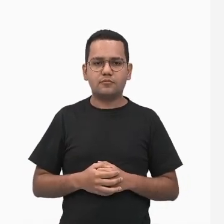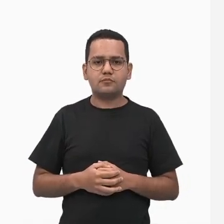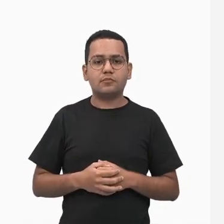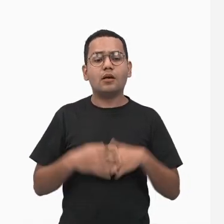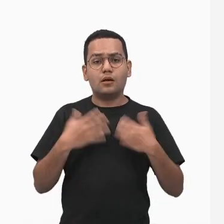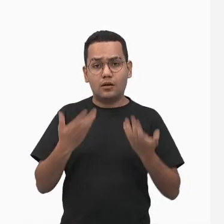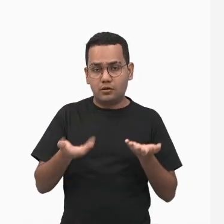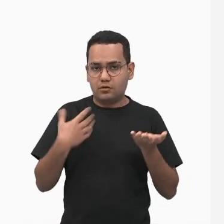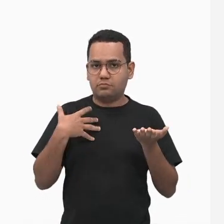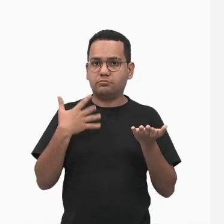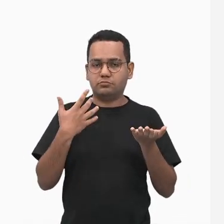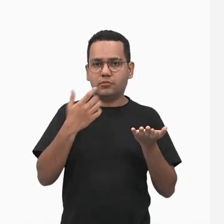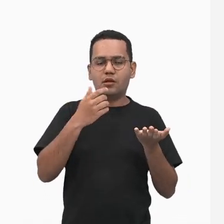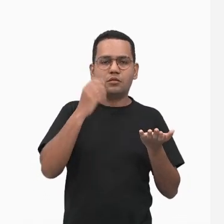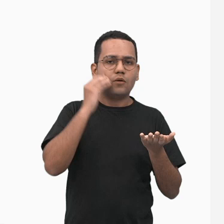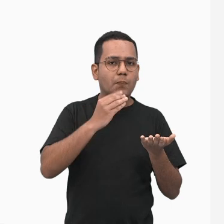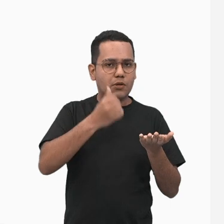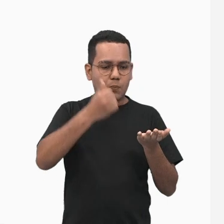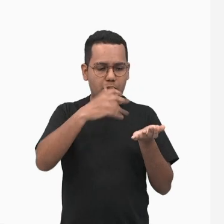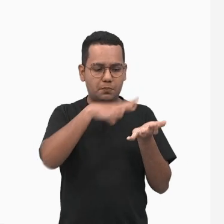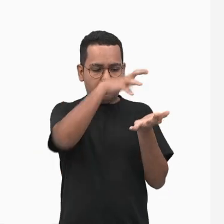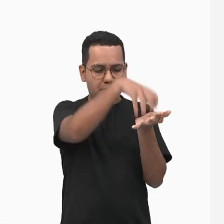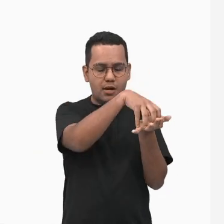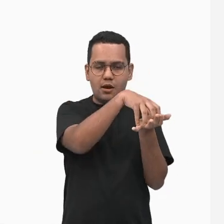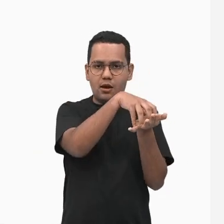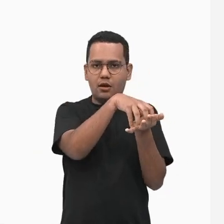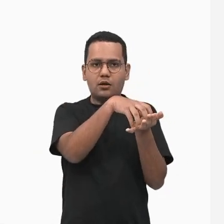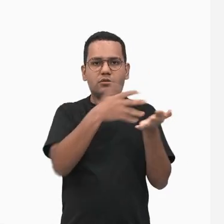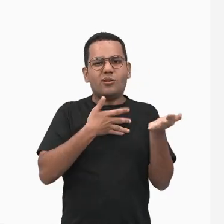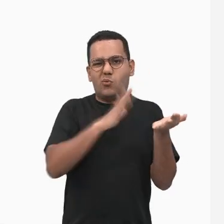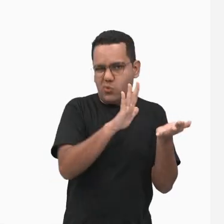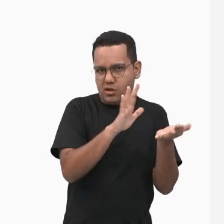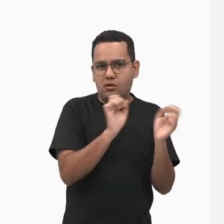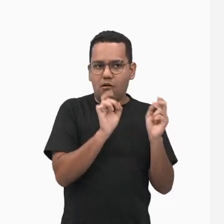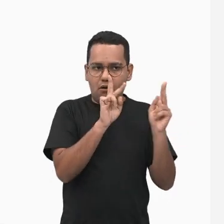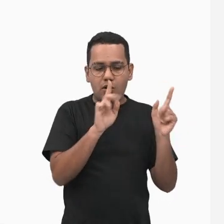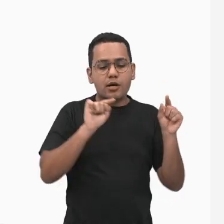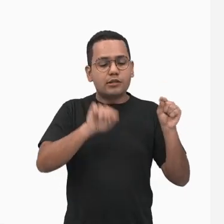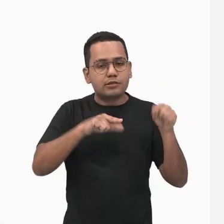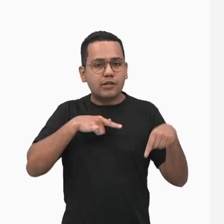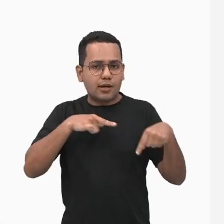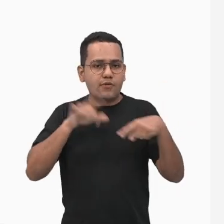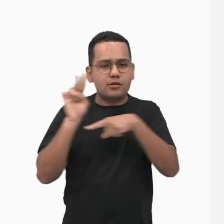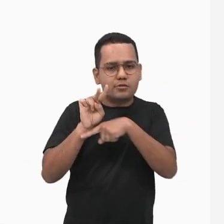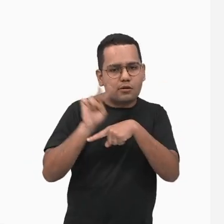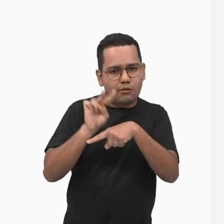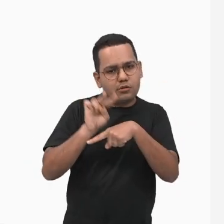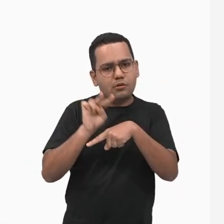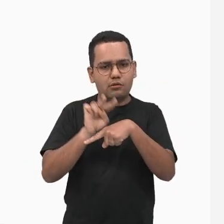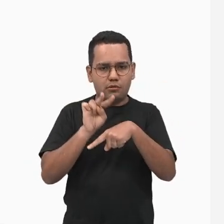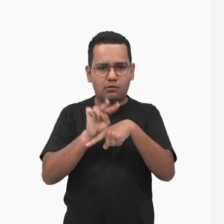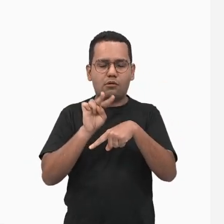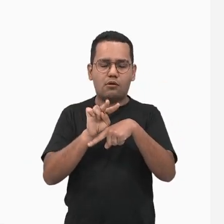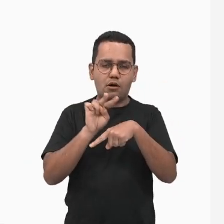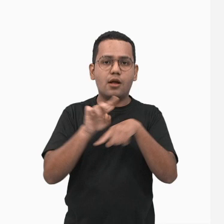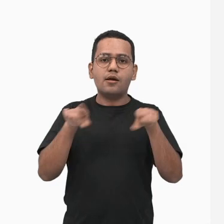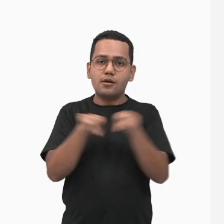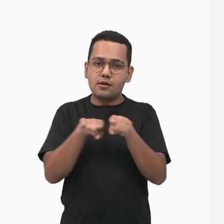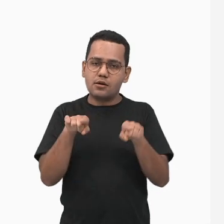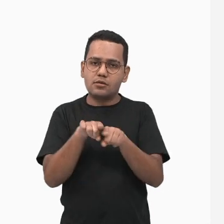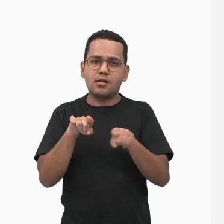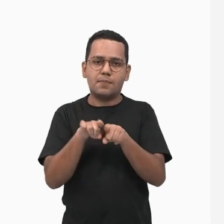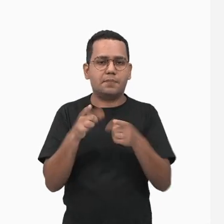Pedro I ter abdicado ao trono e porque o Senado e a Câmara estavam de recesso, então não tinham como